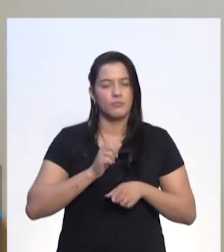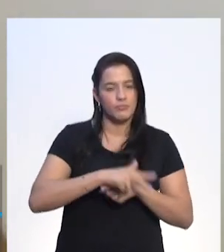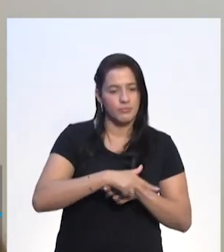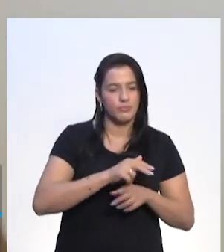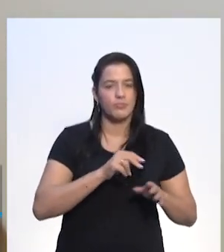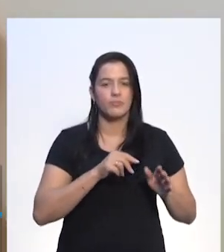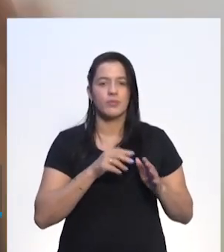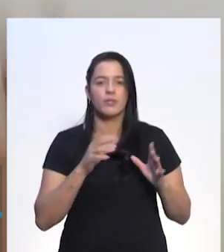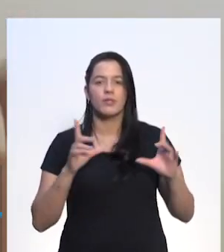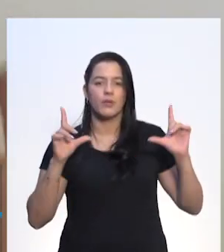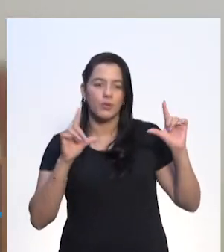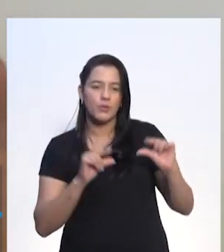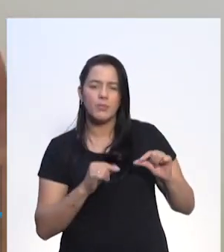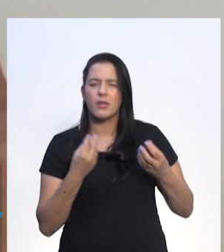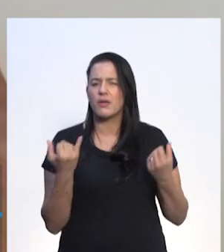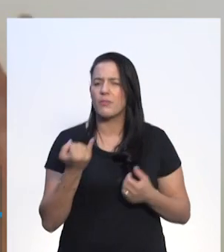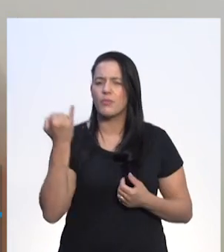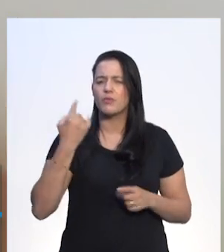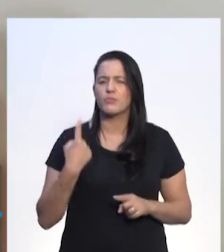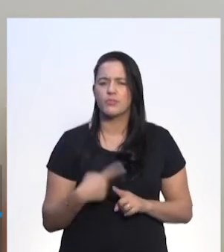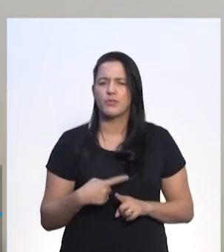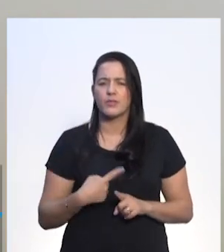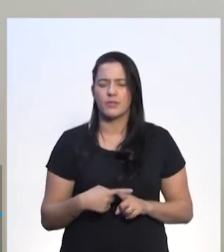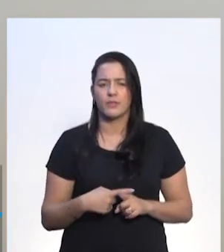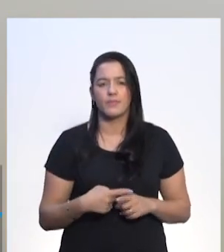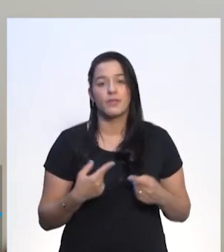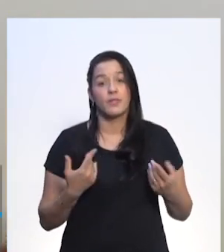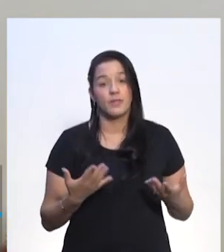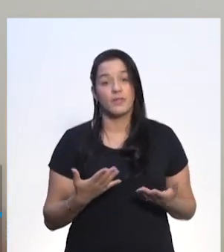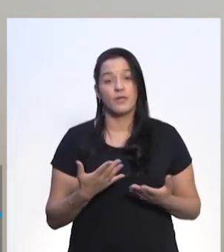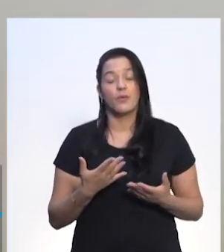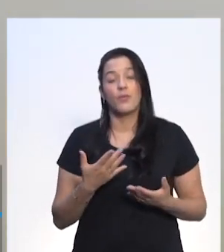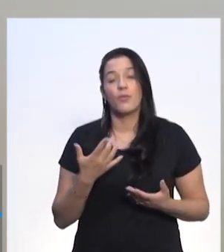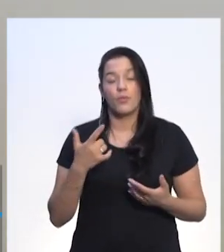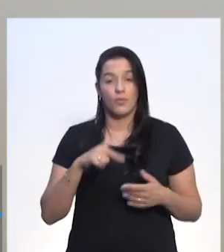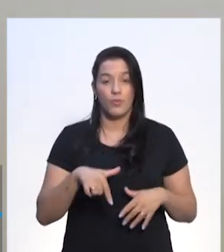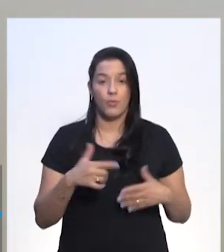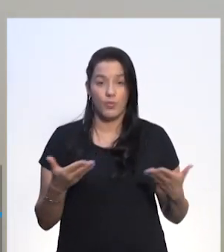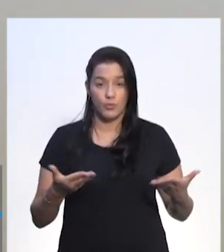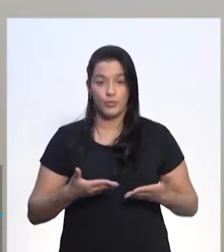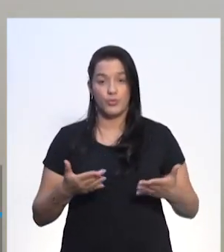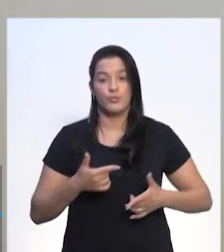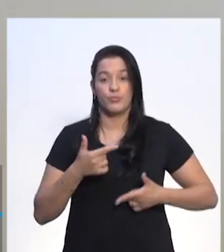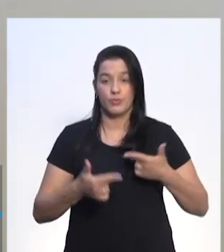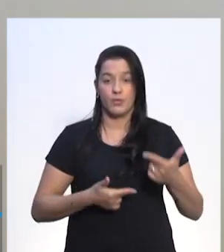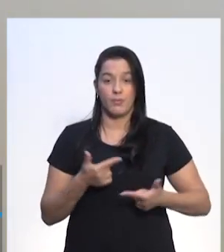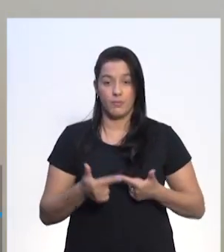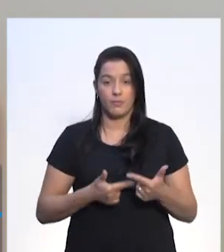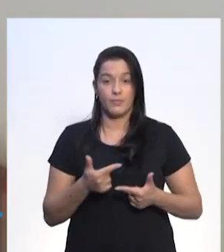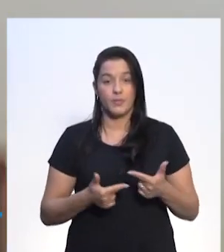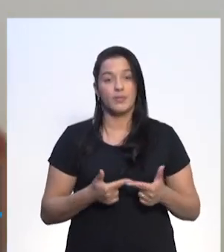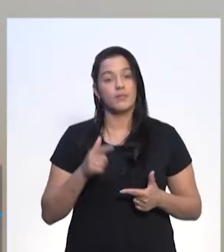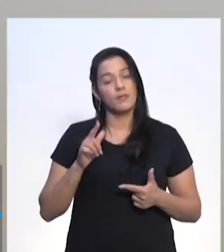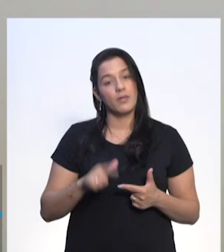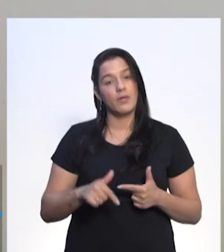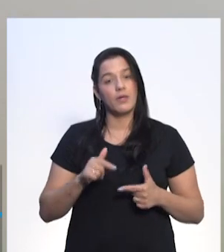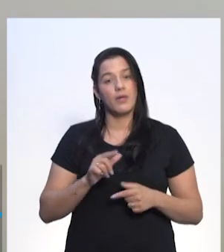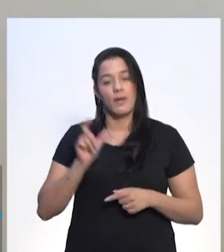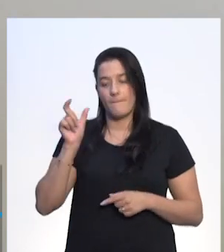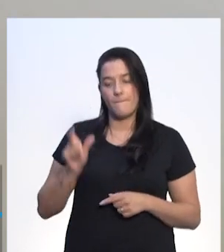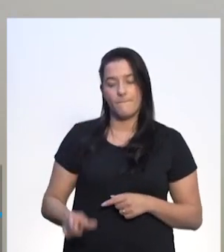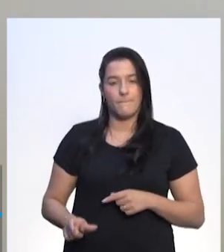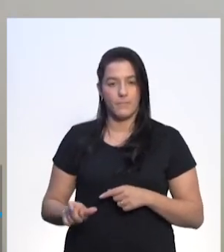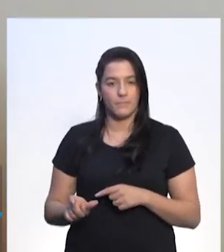ter baixas de taxas de desemprego é importante. O emprego é a possibilidade do